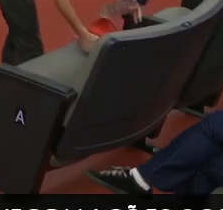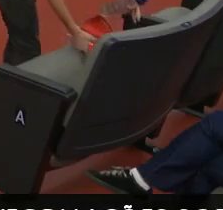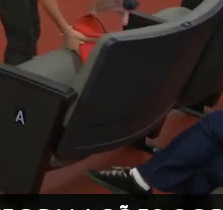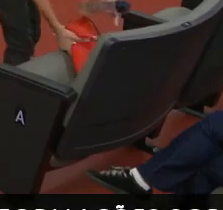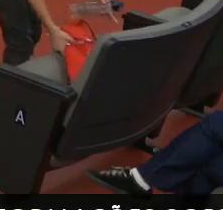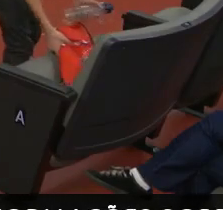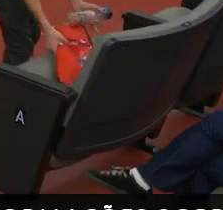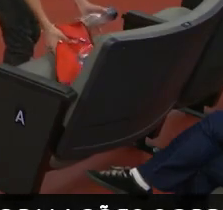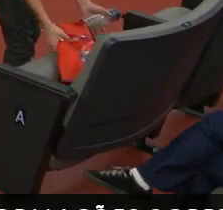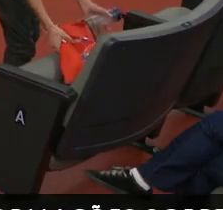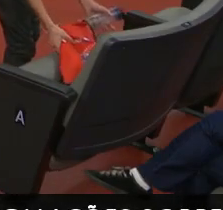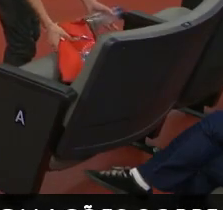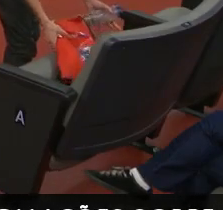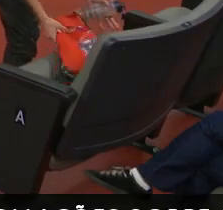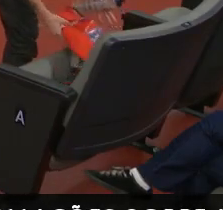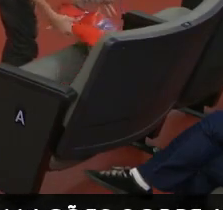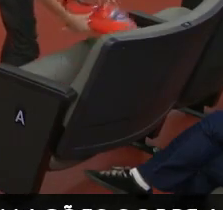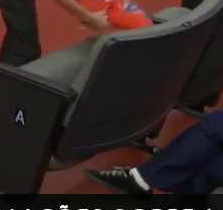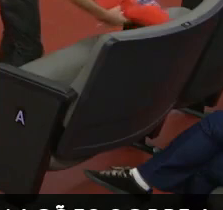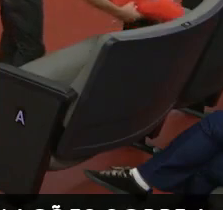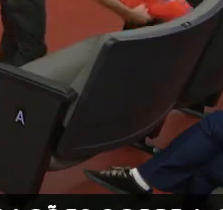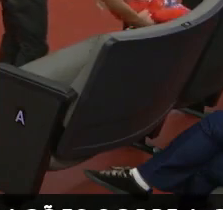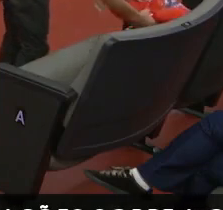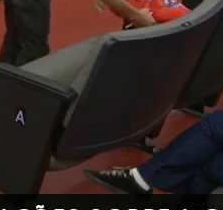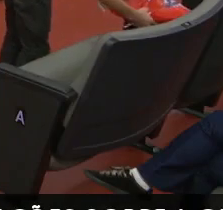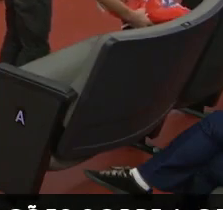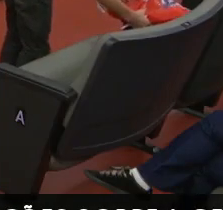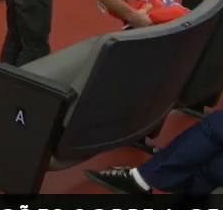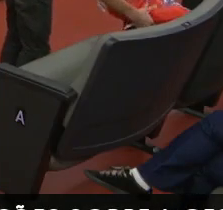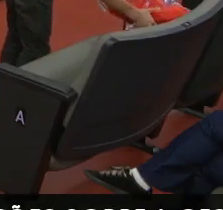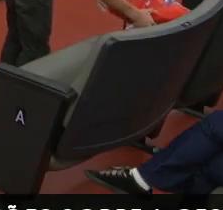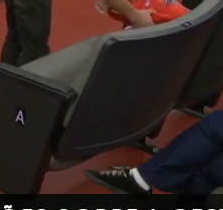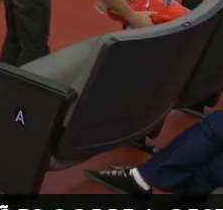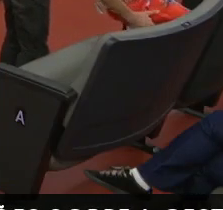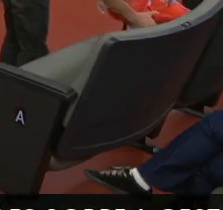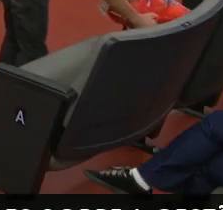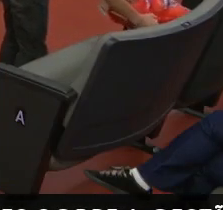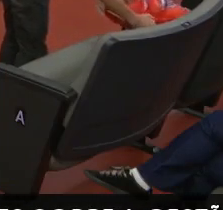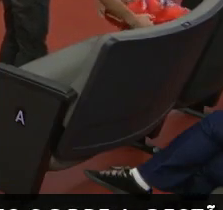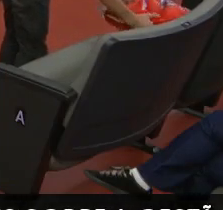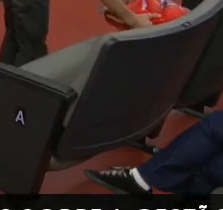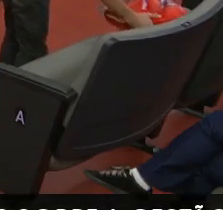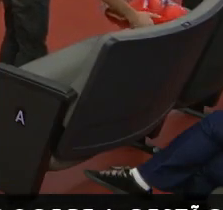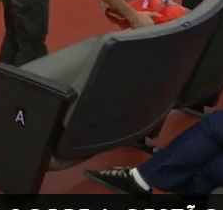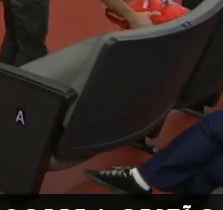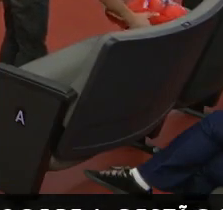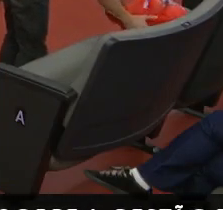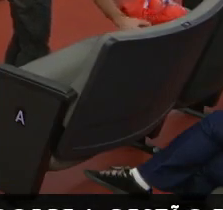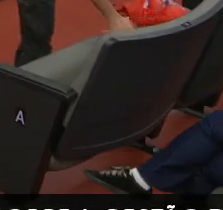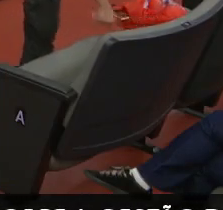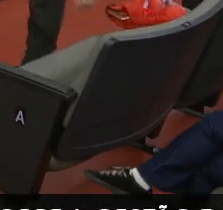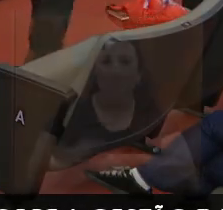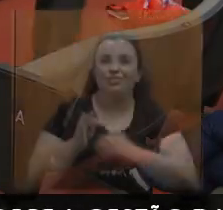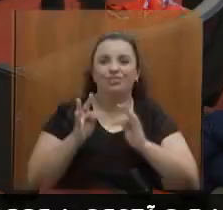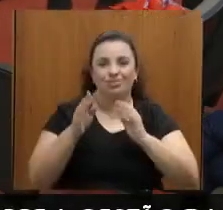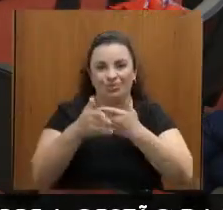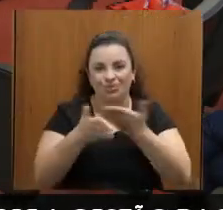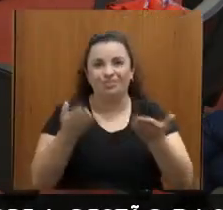mais uma vez, boa noite, boa tarde, quase ainda, boa tarde, senhores deputados,